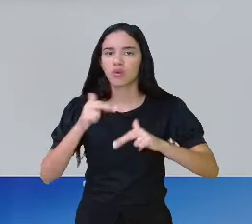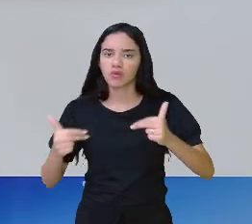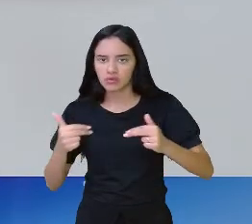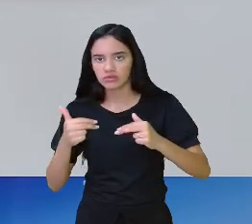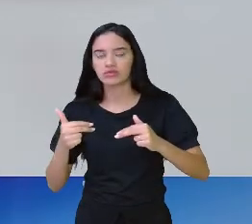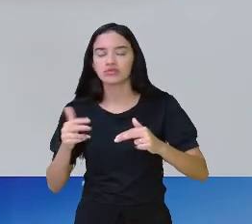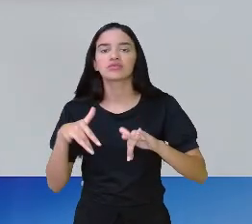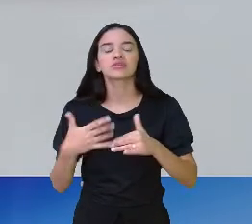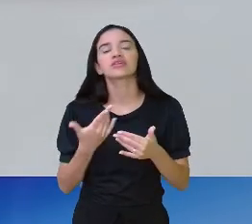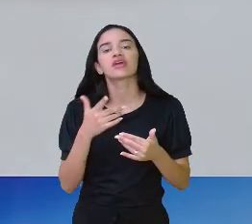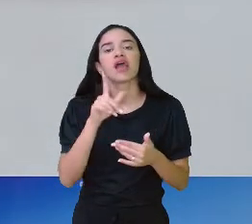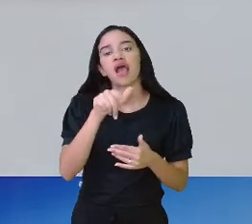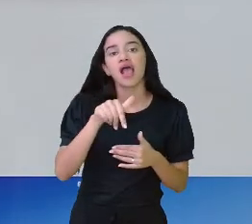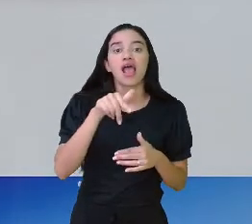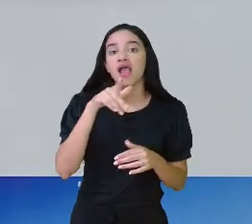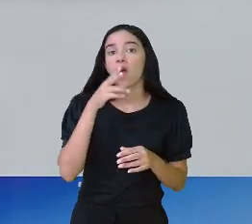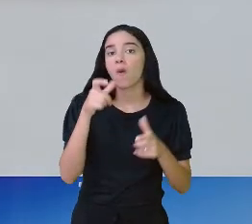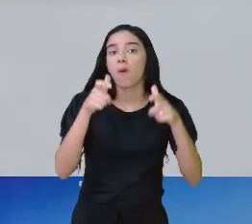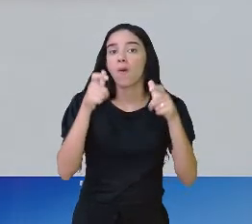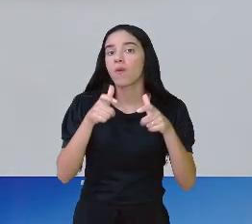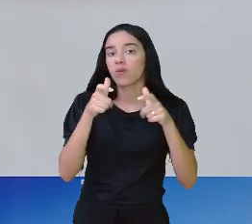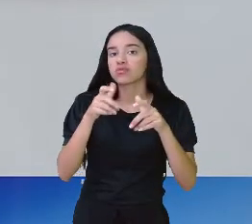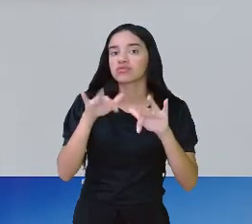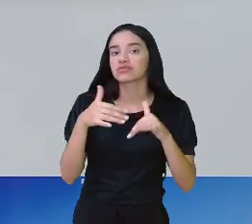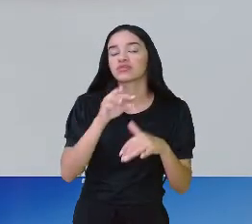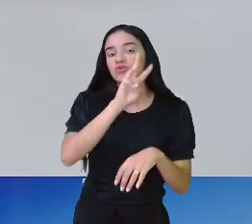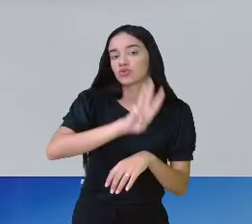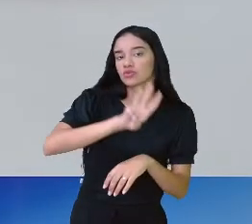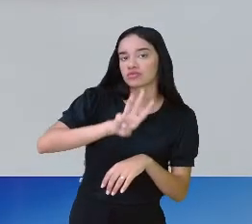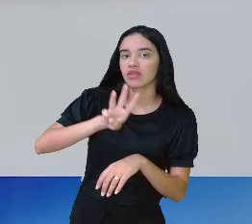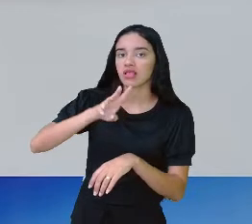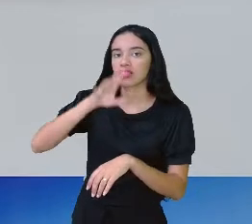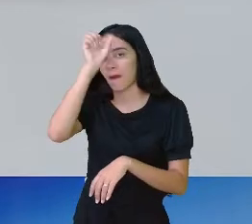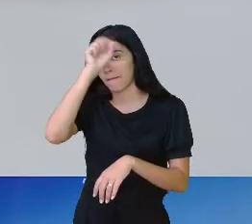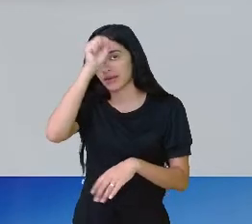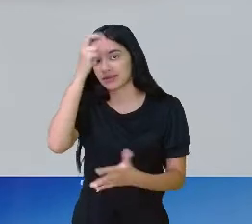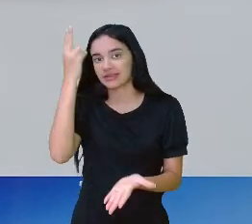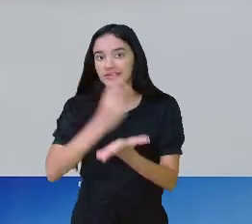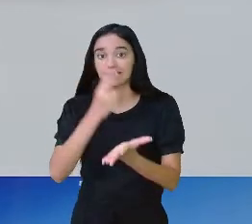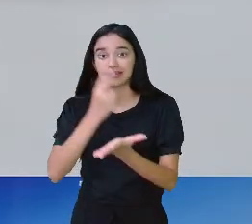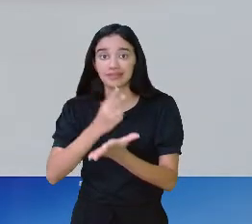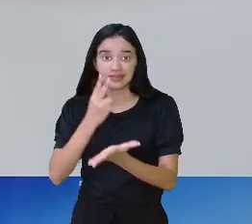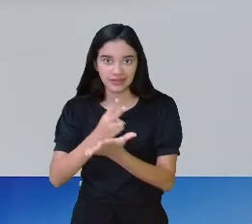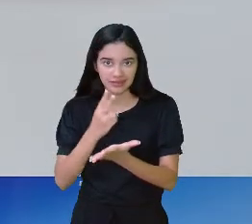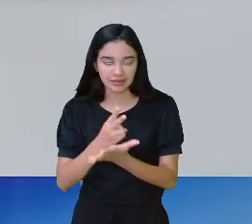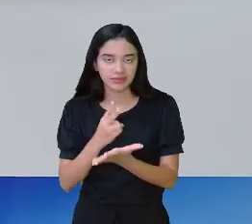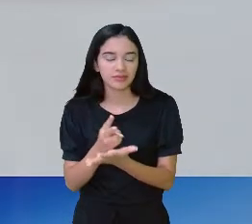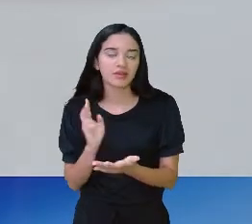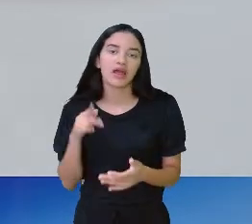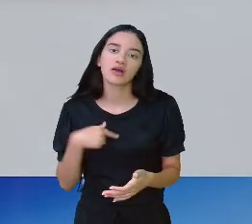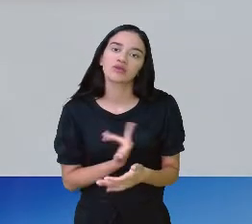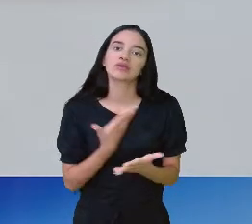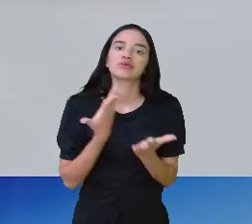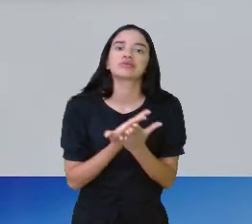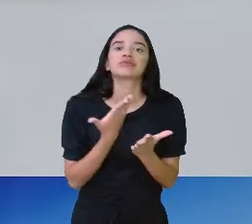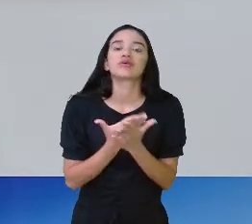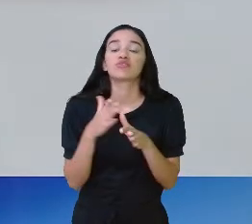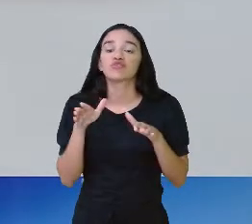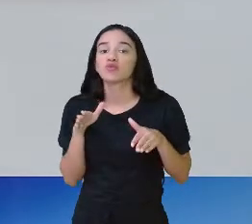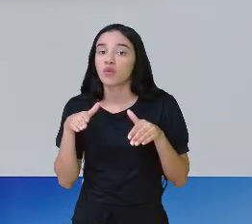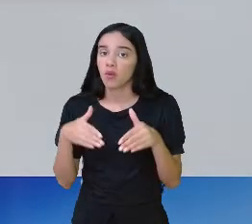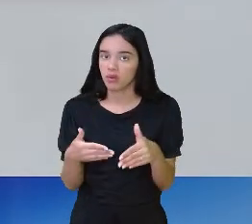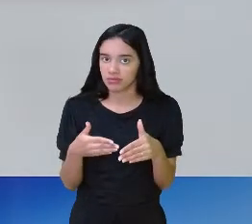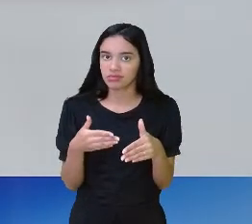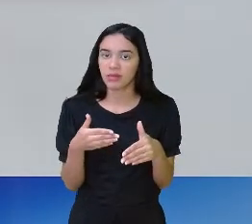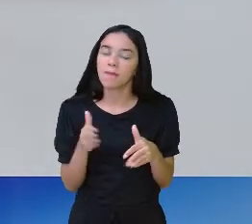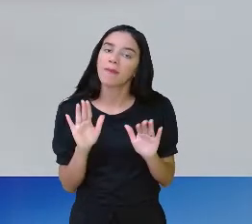encontrar esses assuntos é no Aprender Sempre, tá? Não deixem de acessar esses materiais. A gente baseia nossas aulas focadas